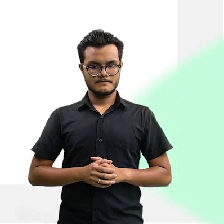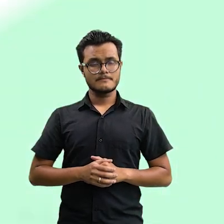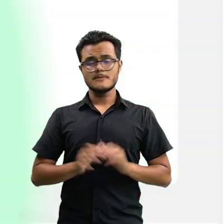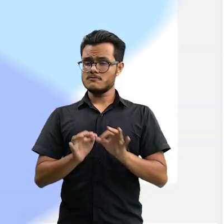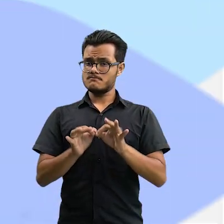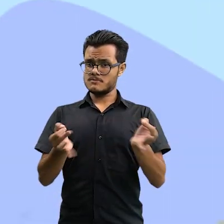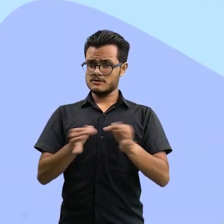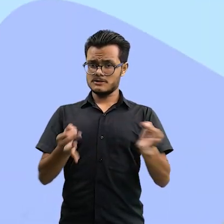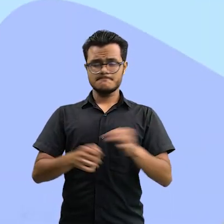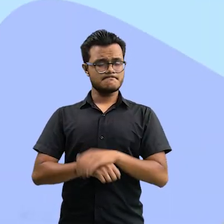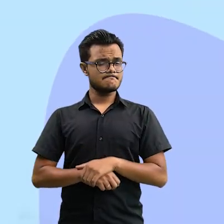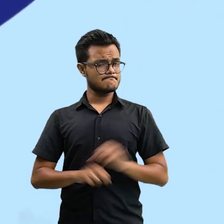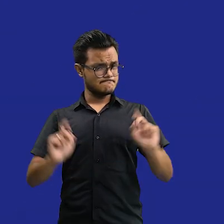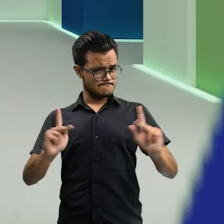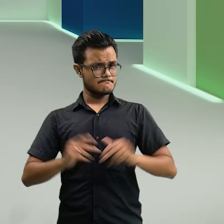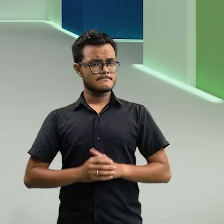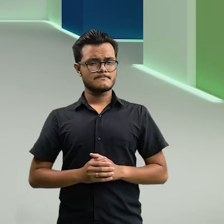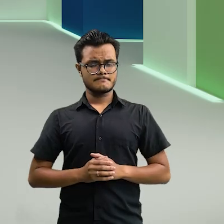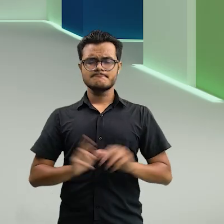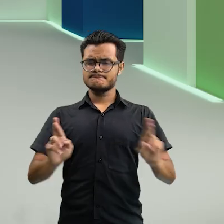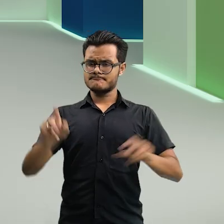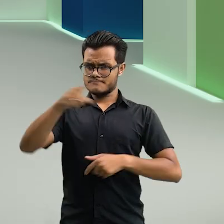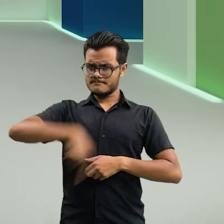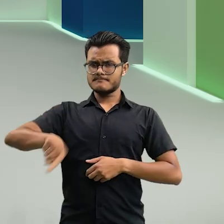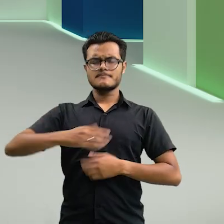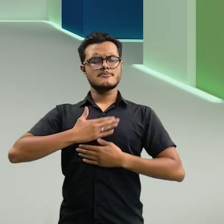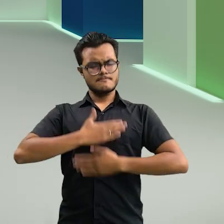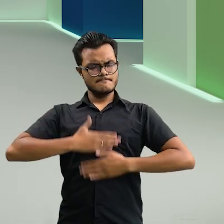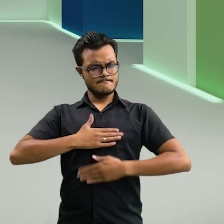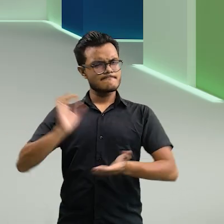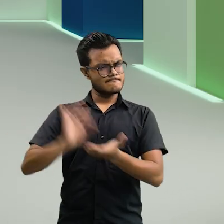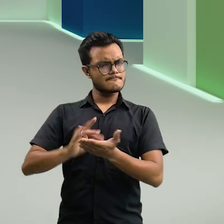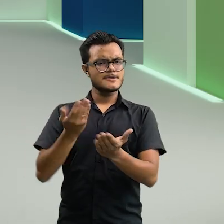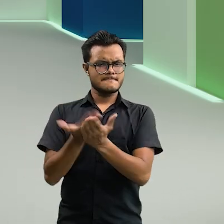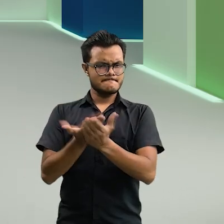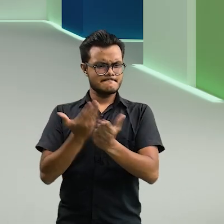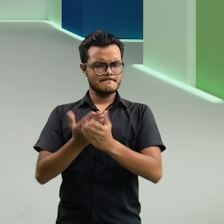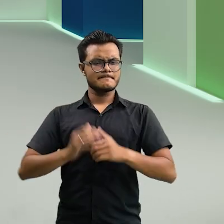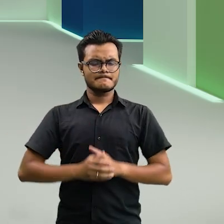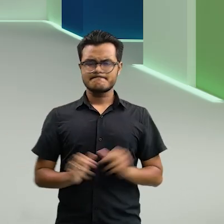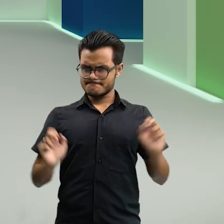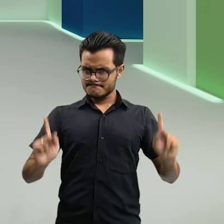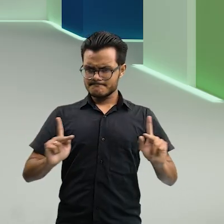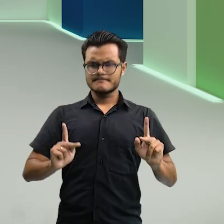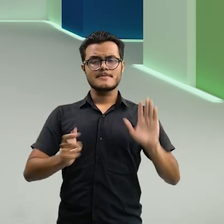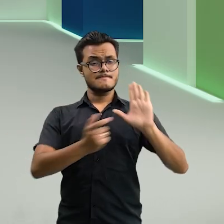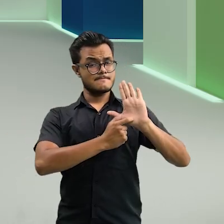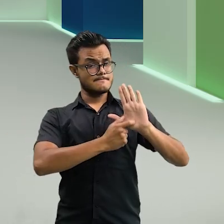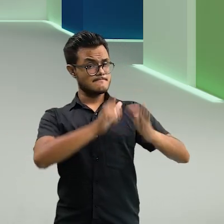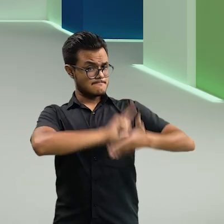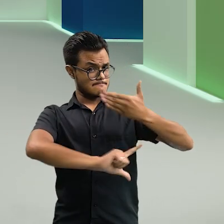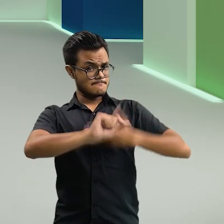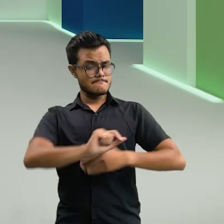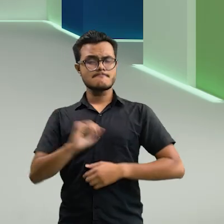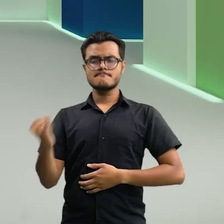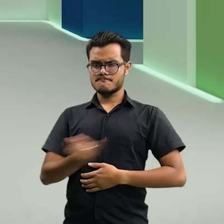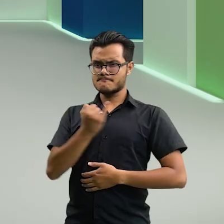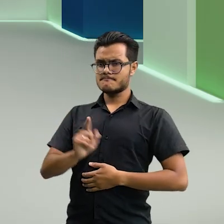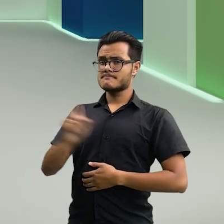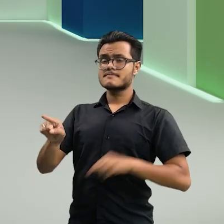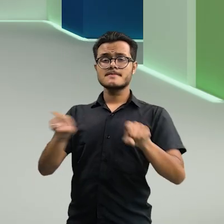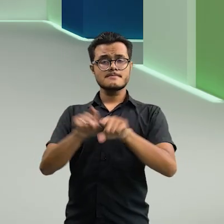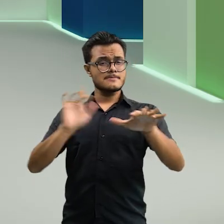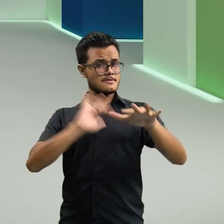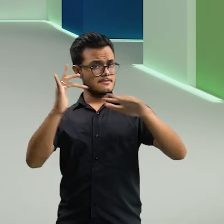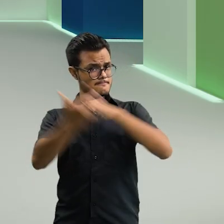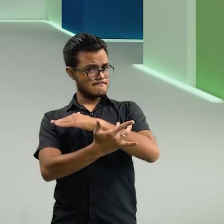simples. Beleza, gente? Espero que vocês tenham gostado da nossa aula de hoje, tá? Baixe o aplicativo do Preveste UEA e